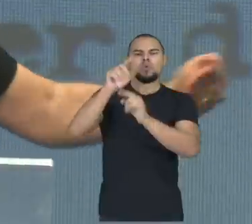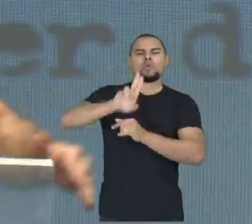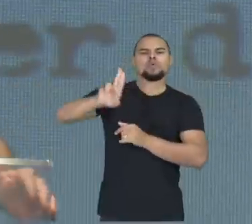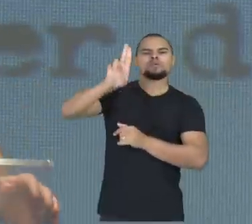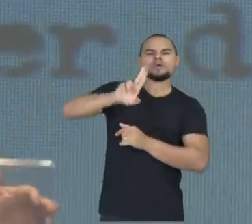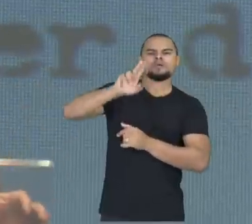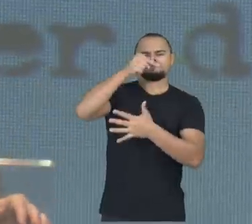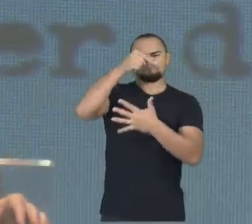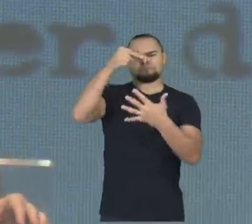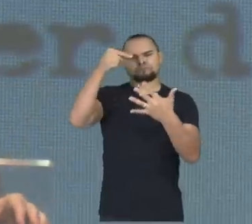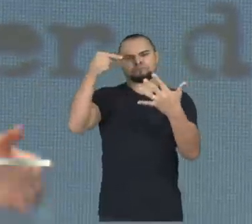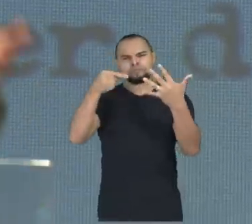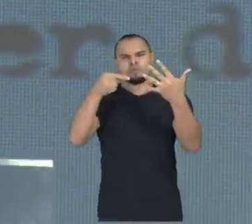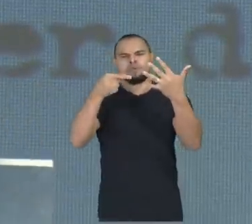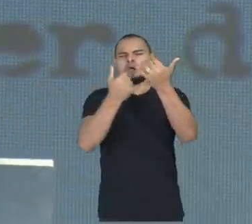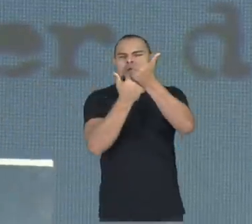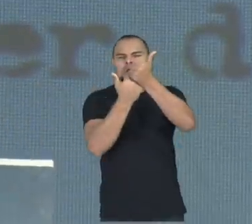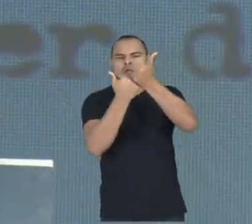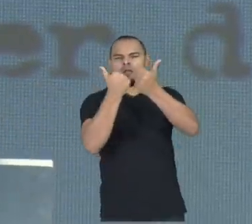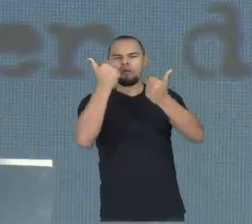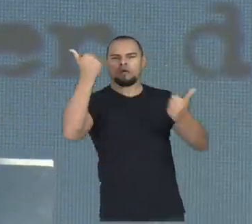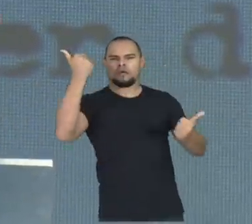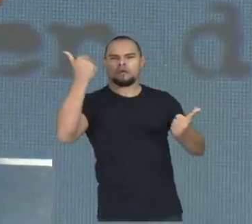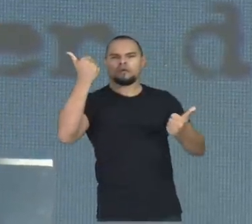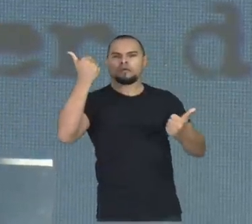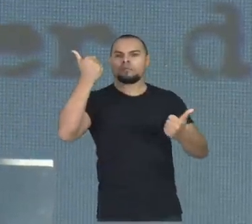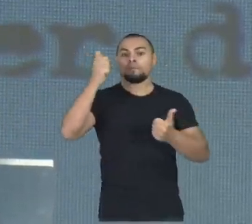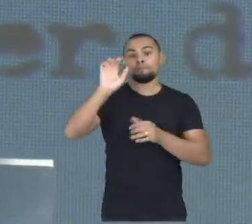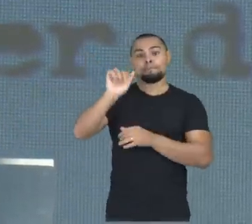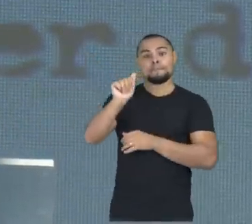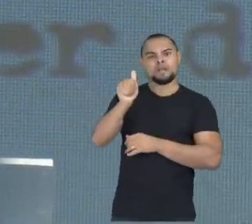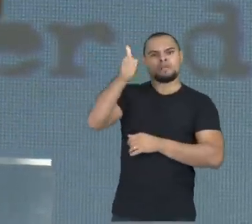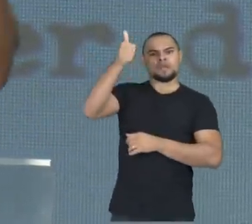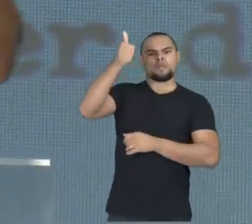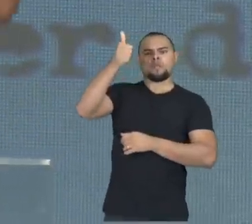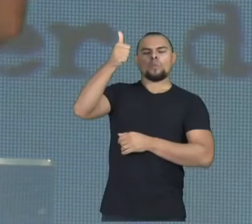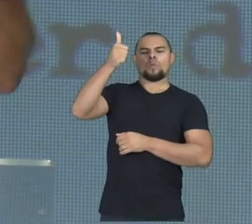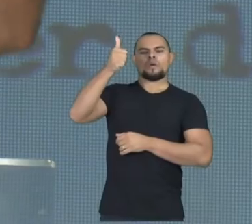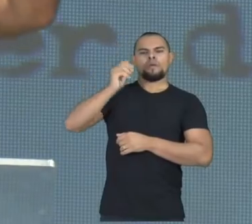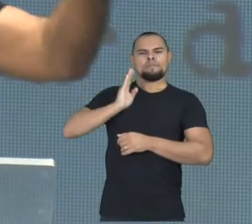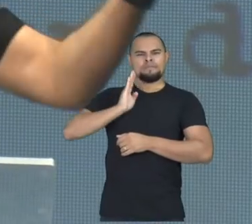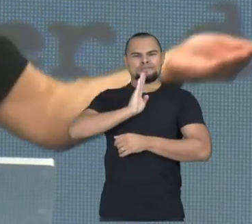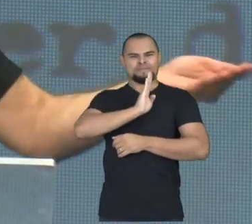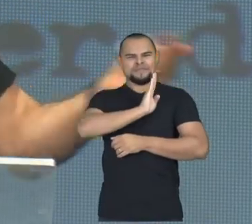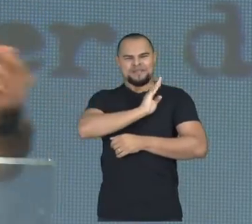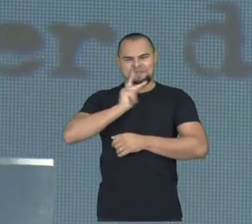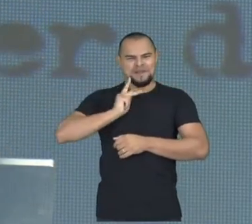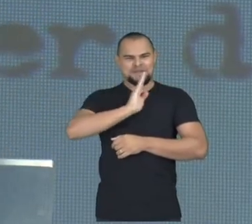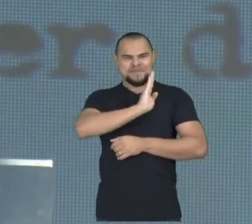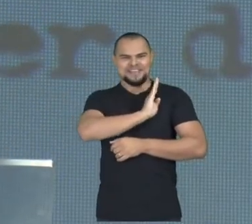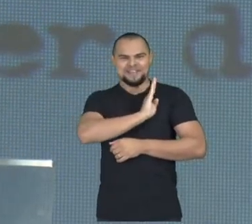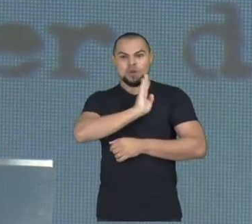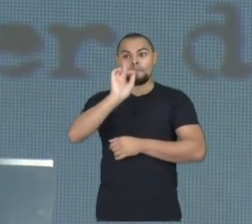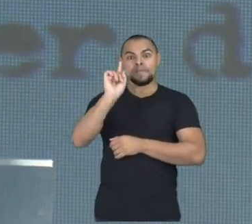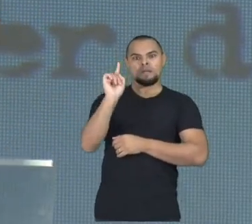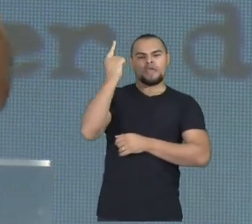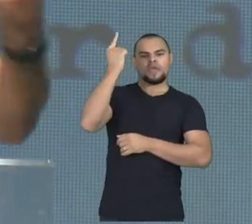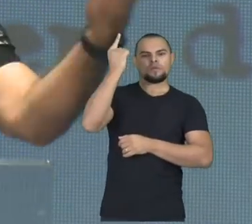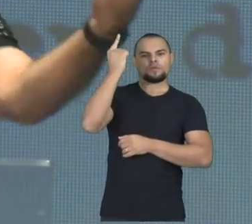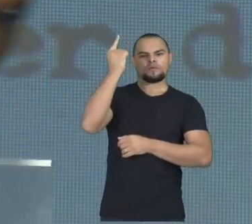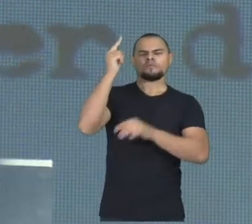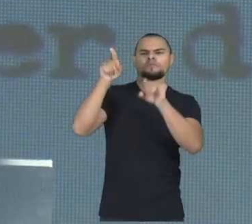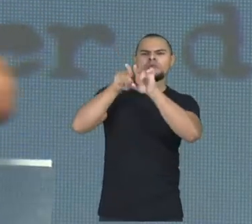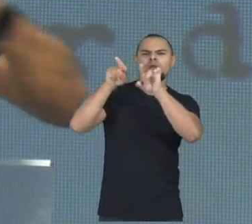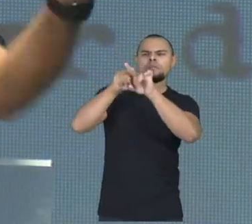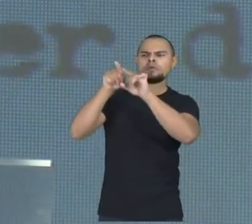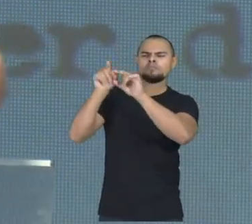instâncias de autoridade. Primeiro, a autoridade presbiteral, que ele dá a líderes que ele levanta em igrejas. Mas também a